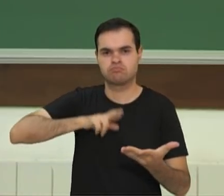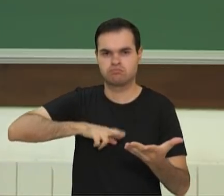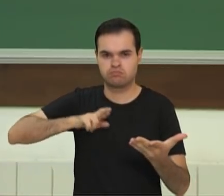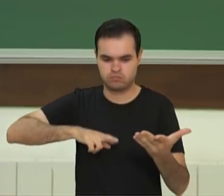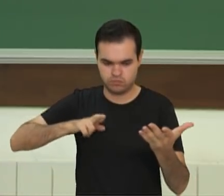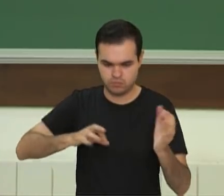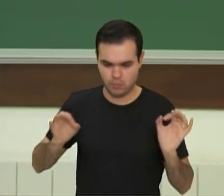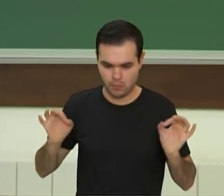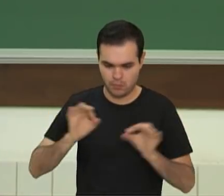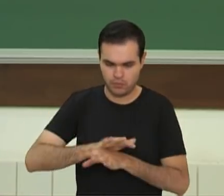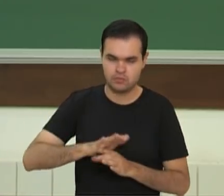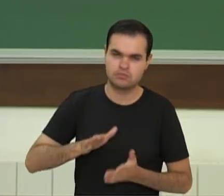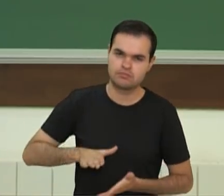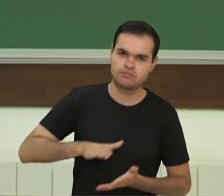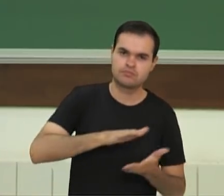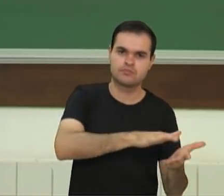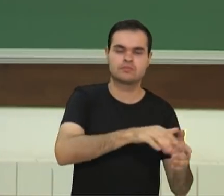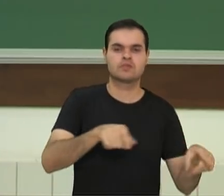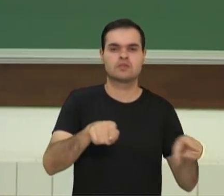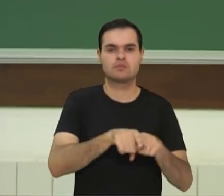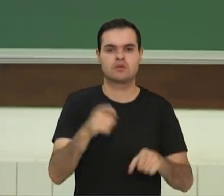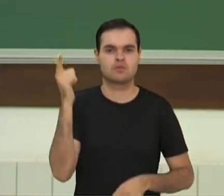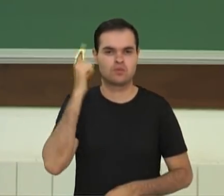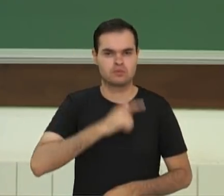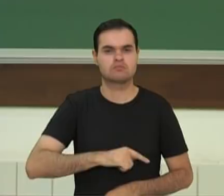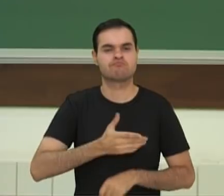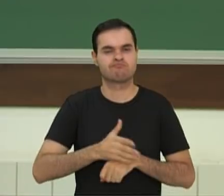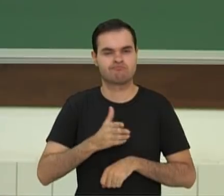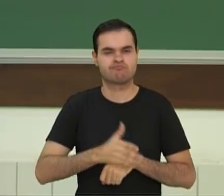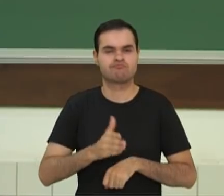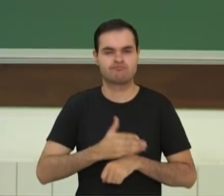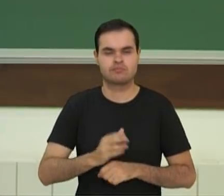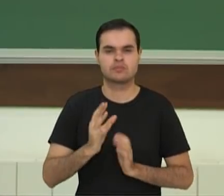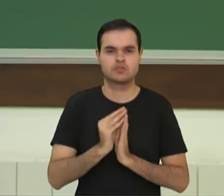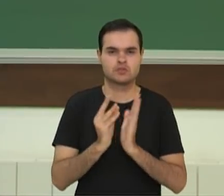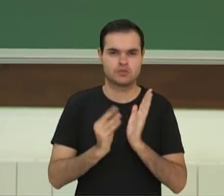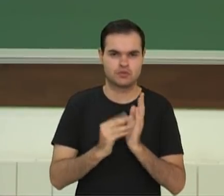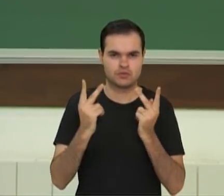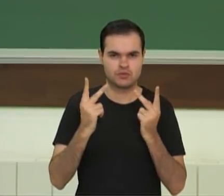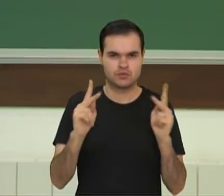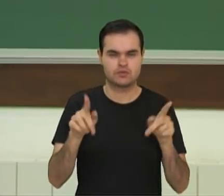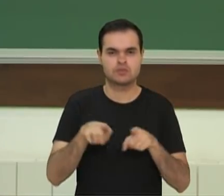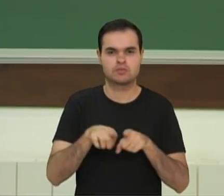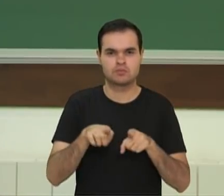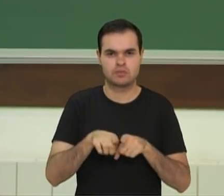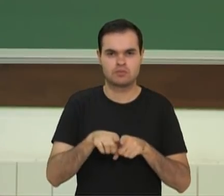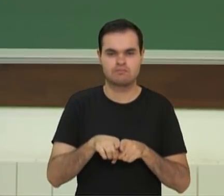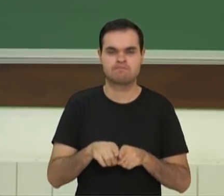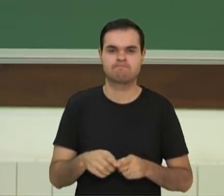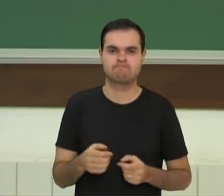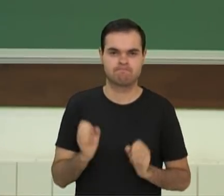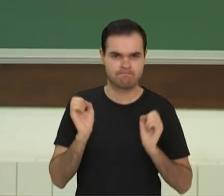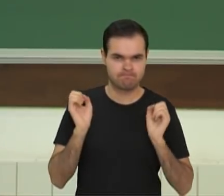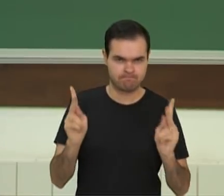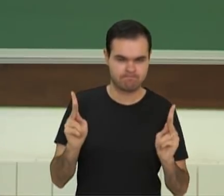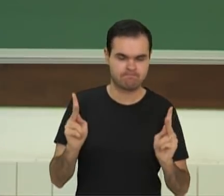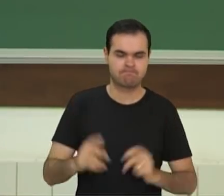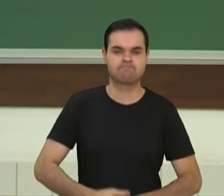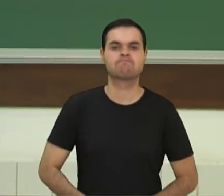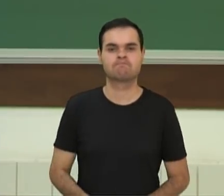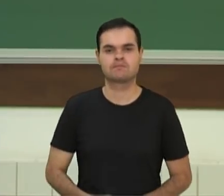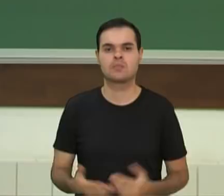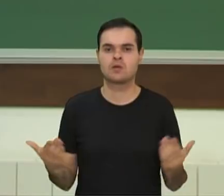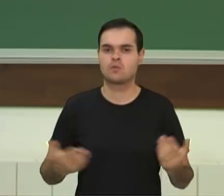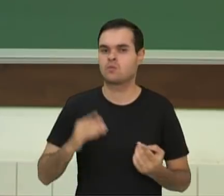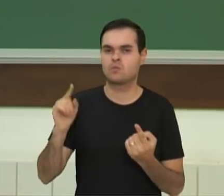exercícios e também devolvê-las. Assim você também irá exercitar o seu conteúdo aprendido nas aulas, certo? Vamos